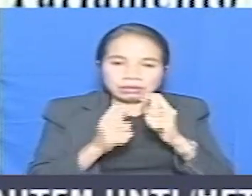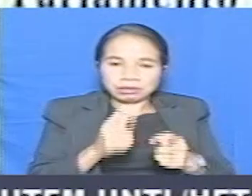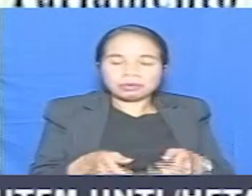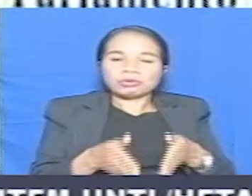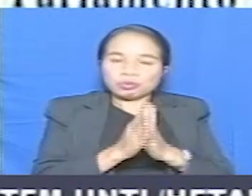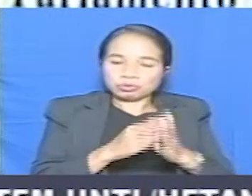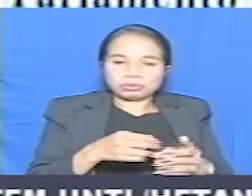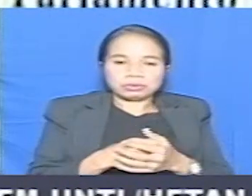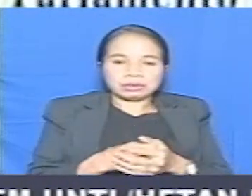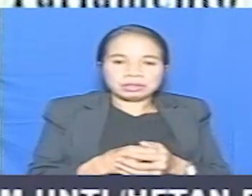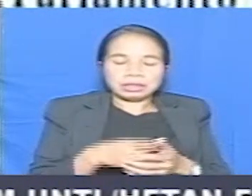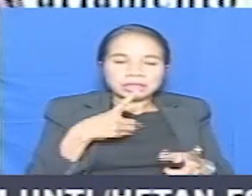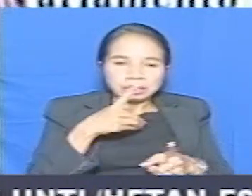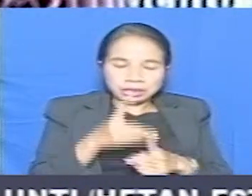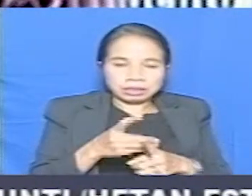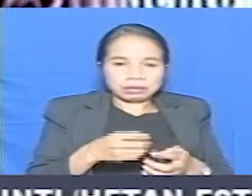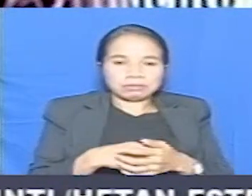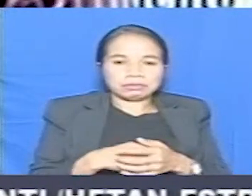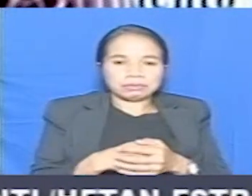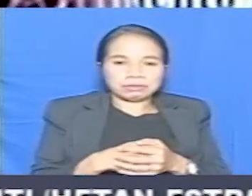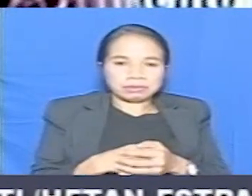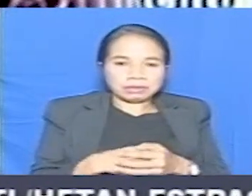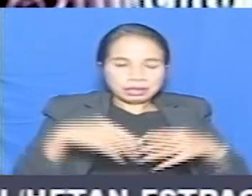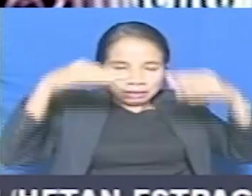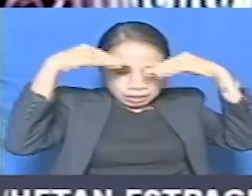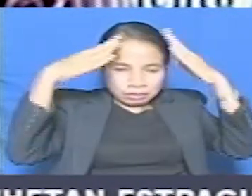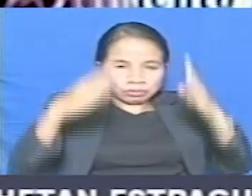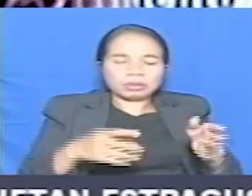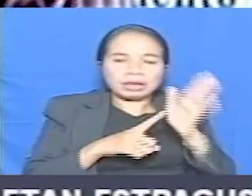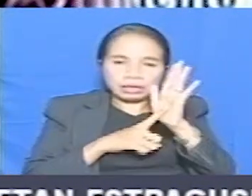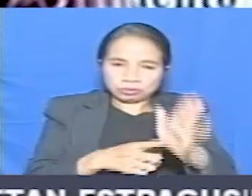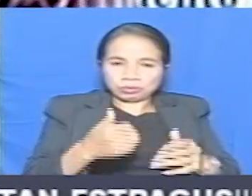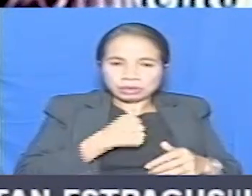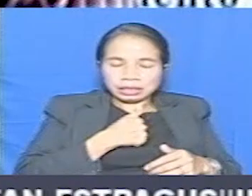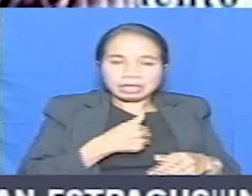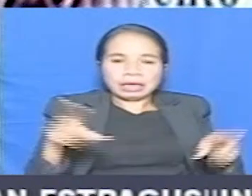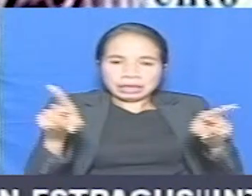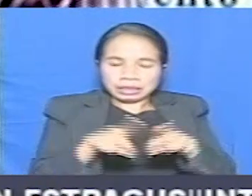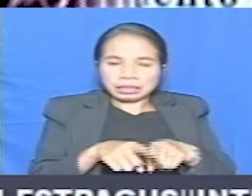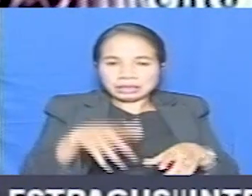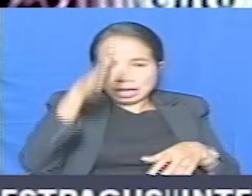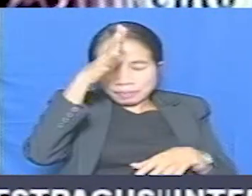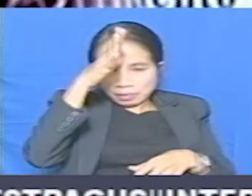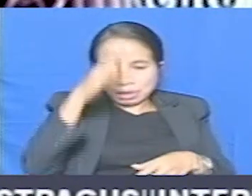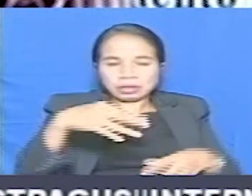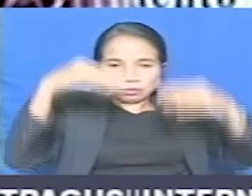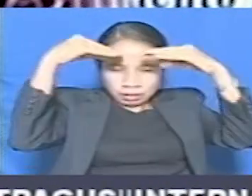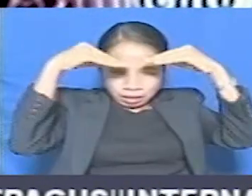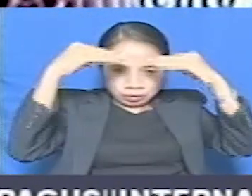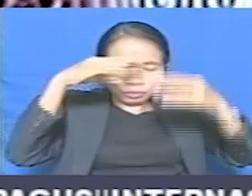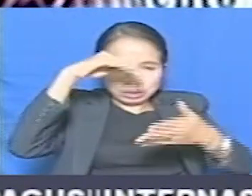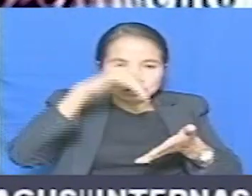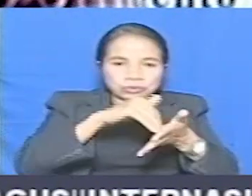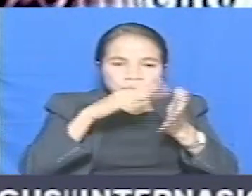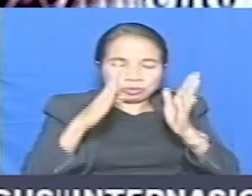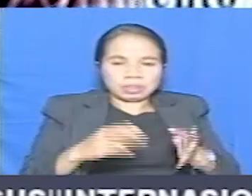ne reit no defende ne reit ye tribunal manore naina akar hatur ne ang hane sa amang ida atu eduka uang ne hokwari dade